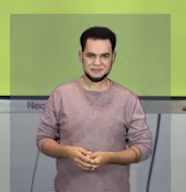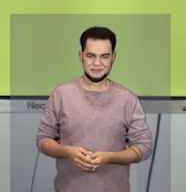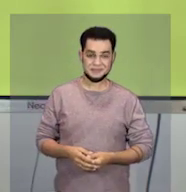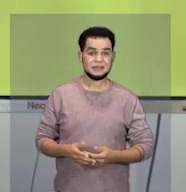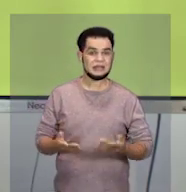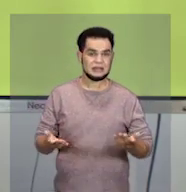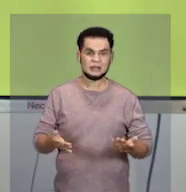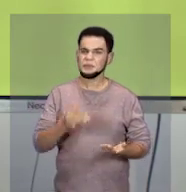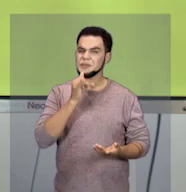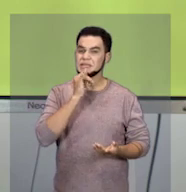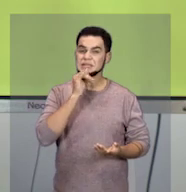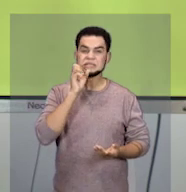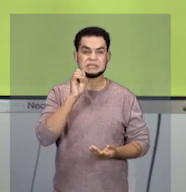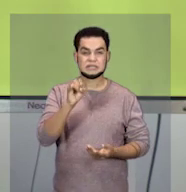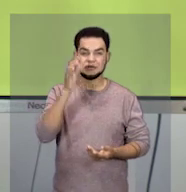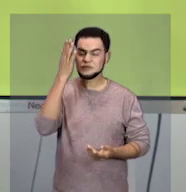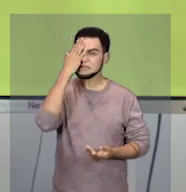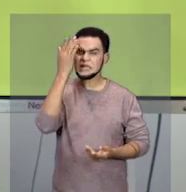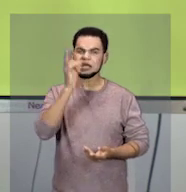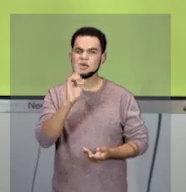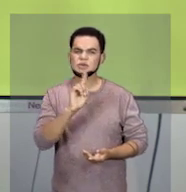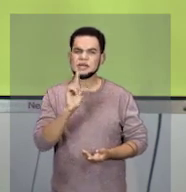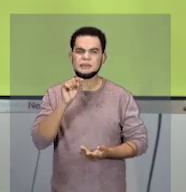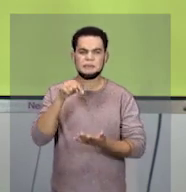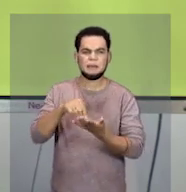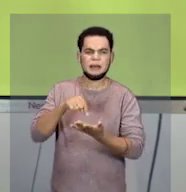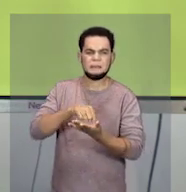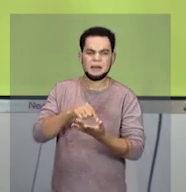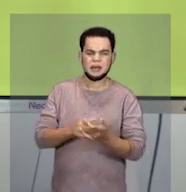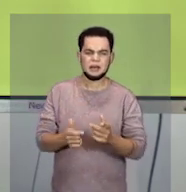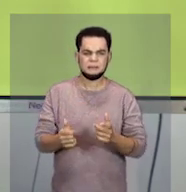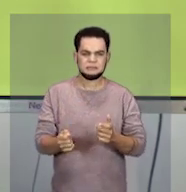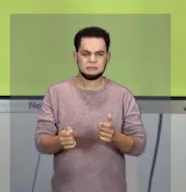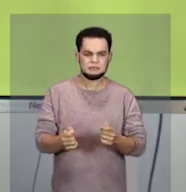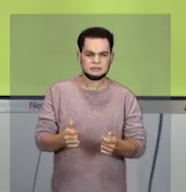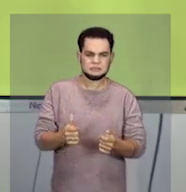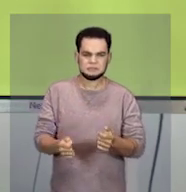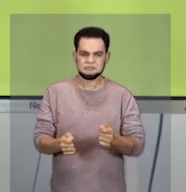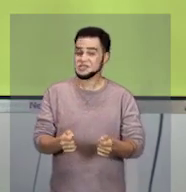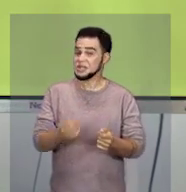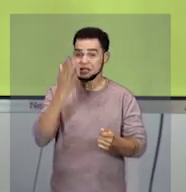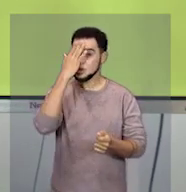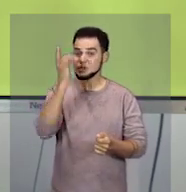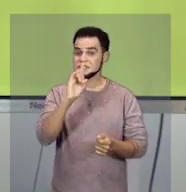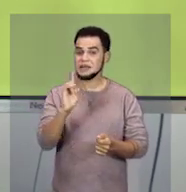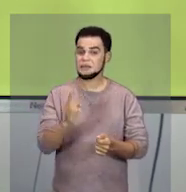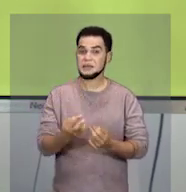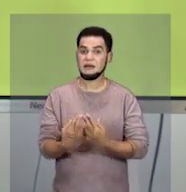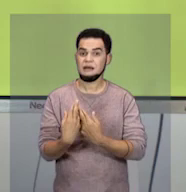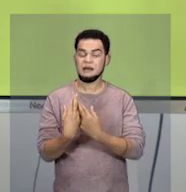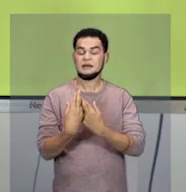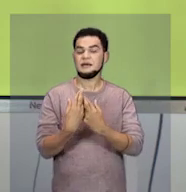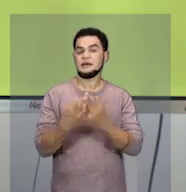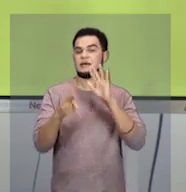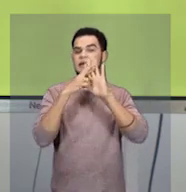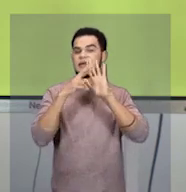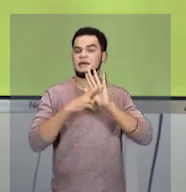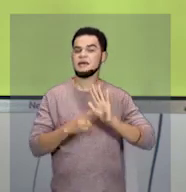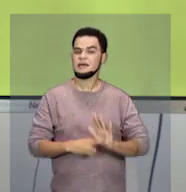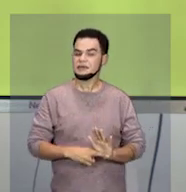o que cada botão desse joystick faz, se você não sabe as regras desse jogo, como é que você vai